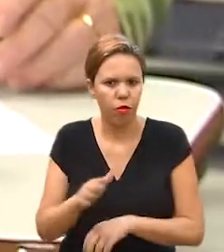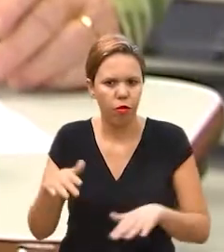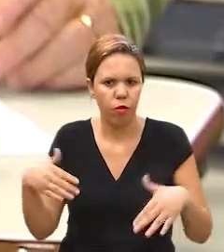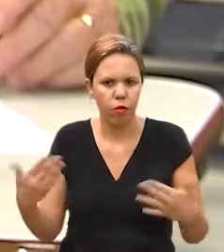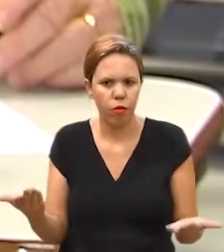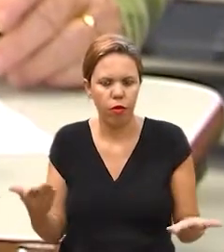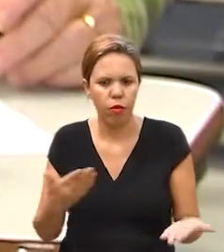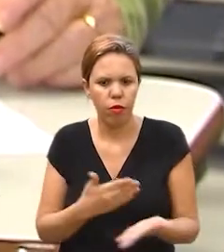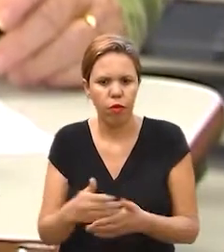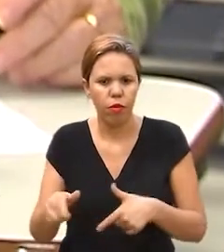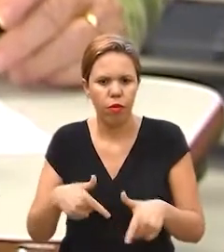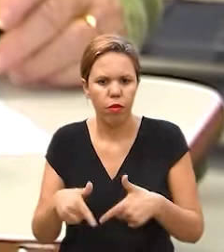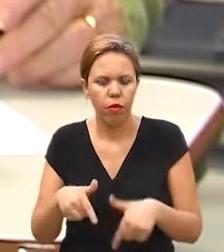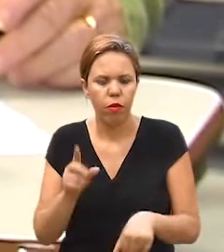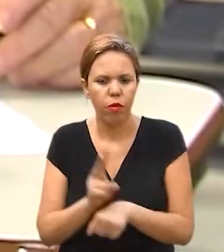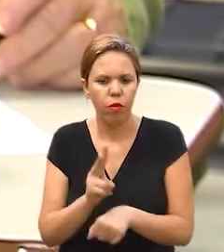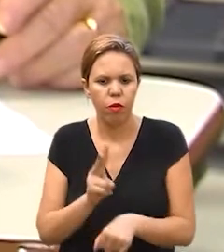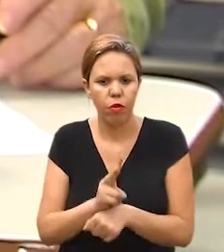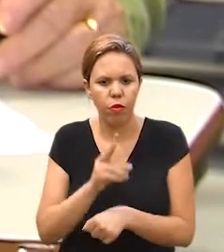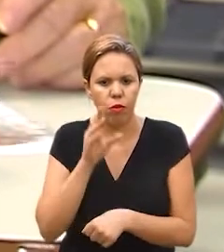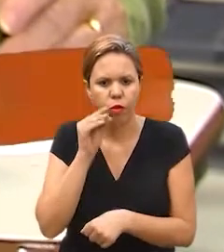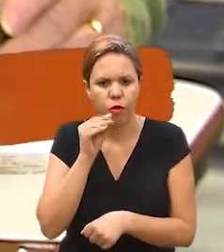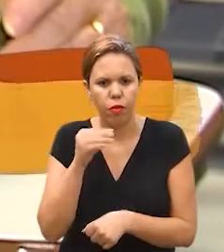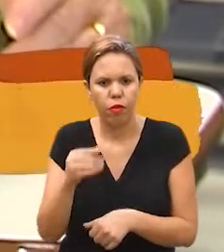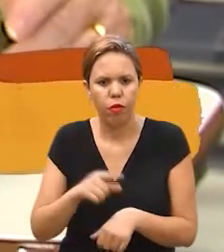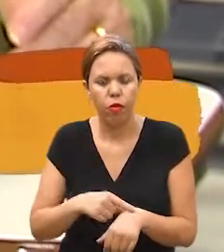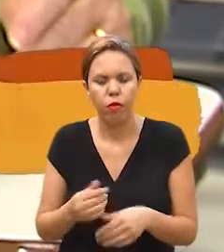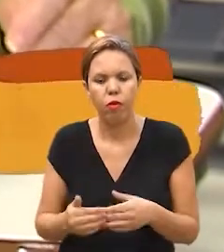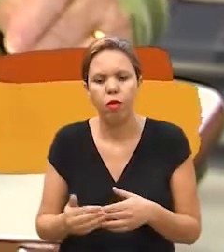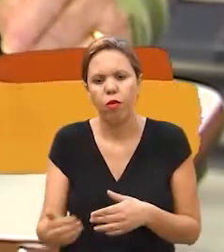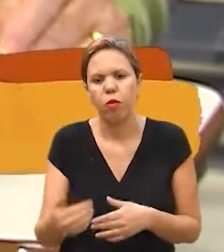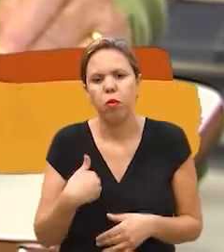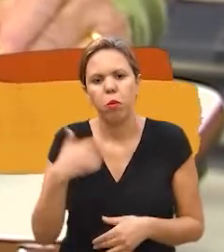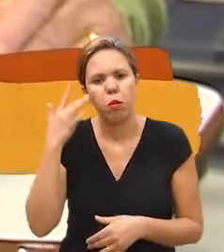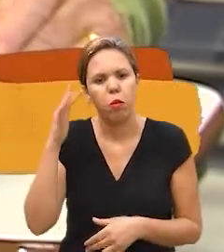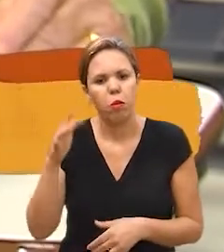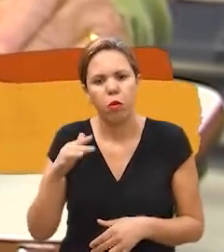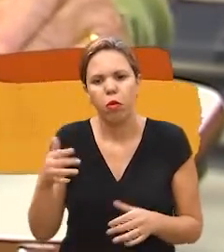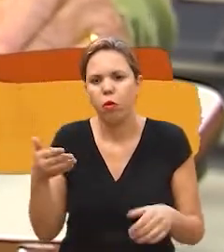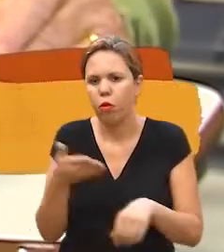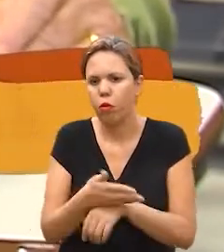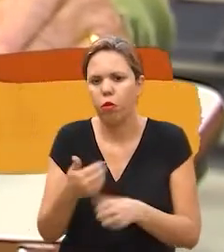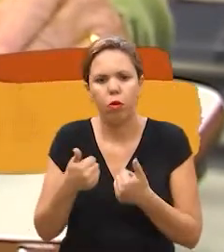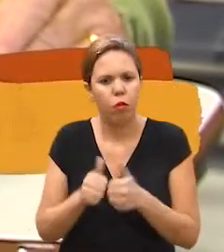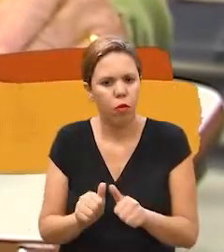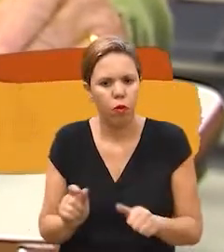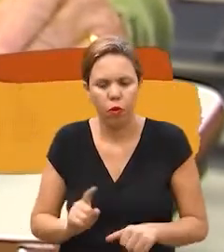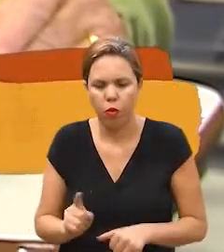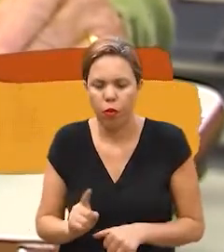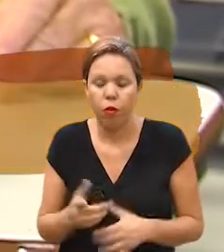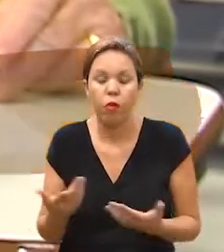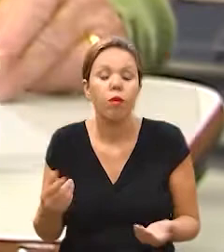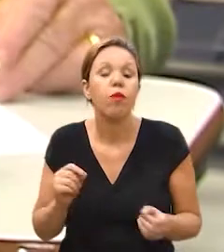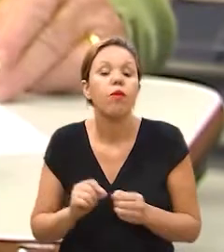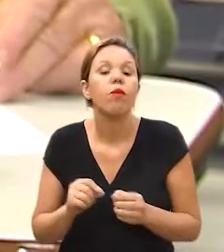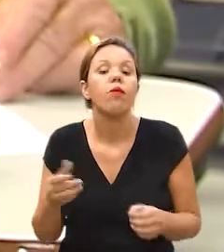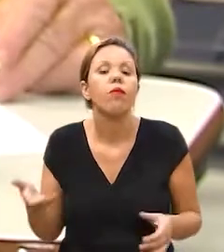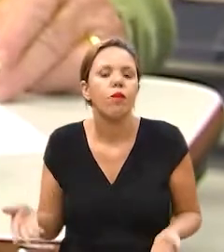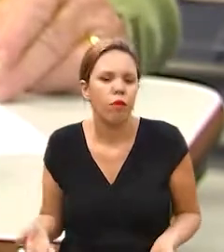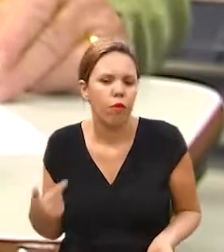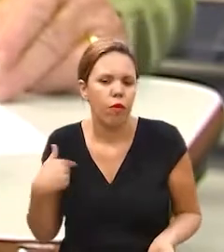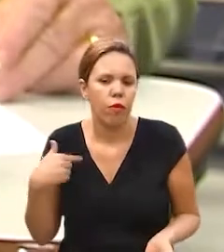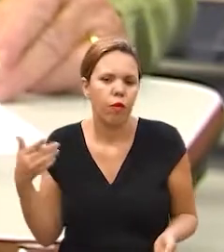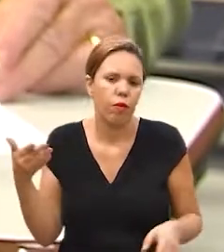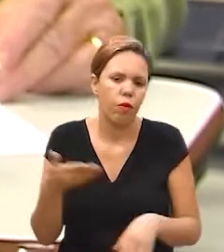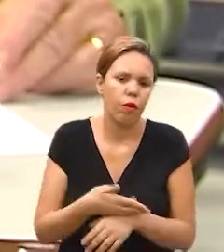eu comecei a trabalhar de babá, passado um tempo, é que eu não sabia nem tomar um ônibus. Aí o que eu fiz? Eu